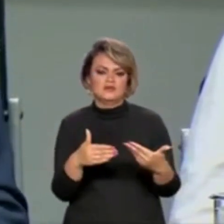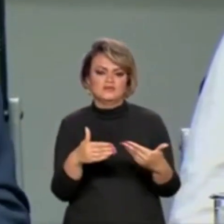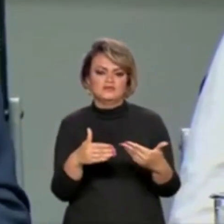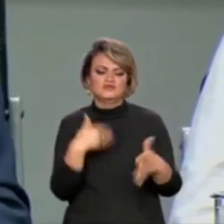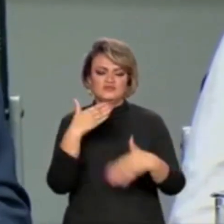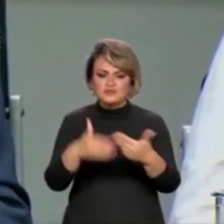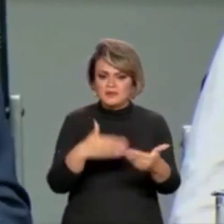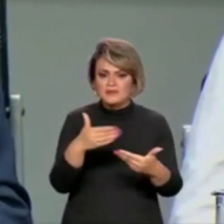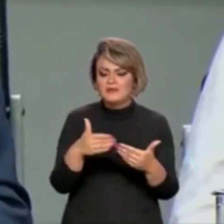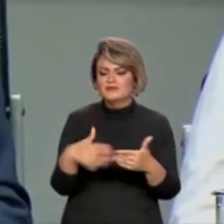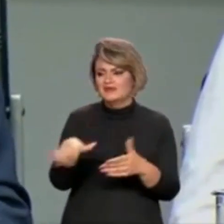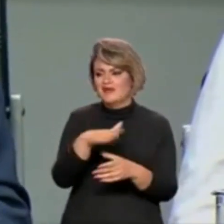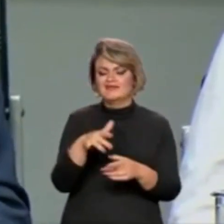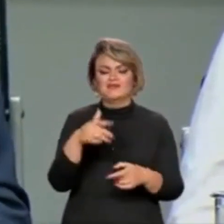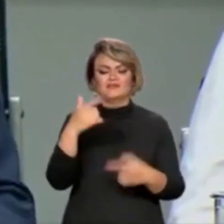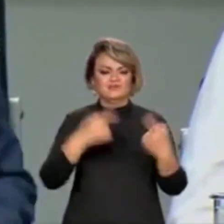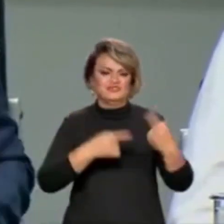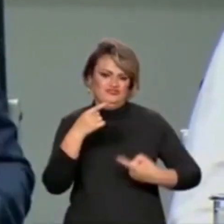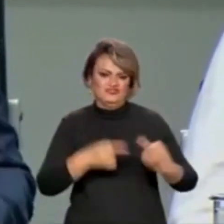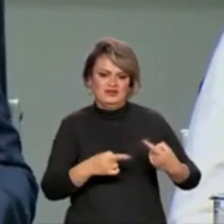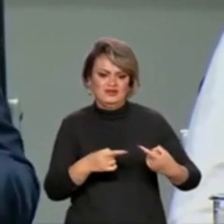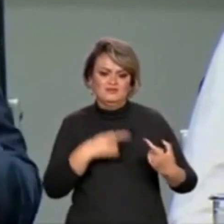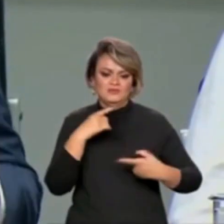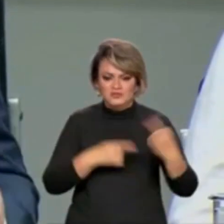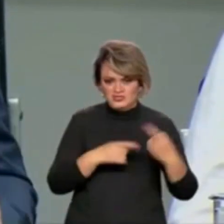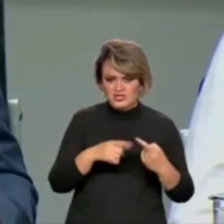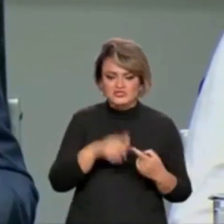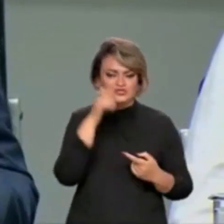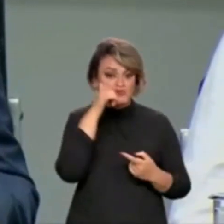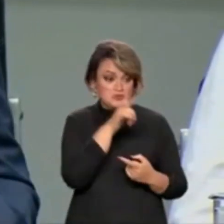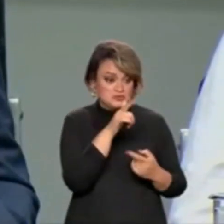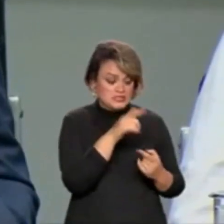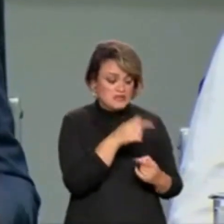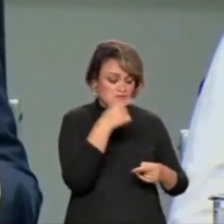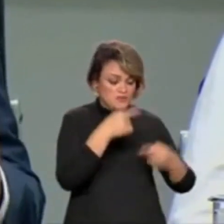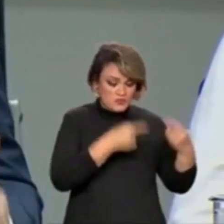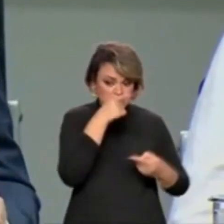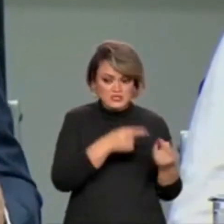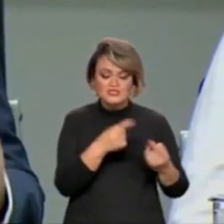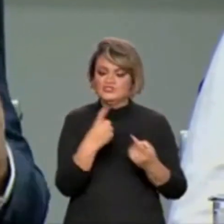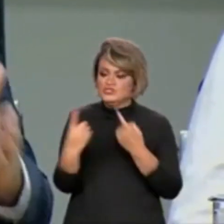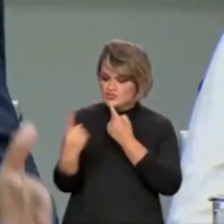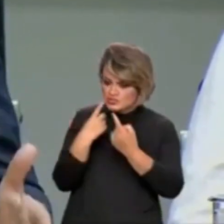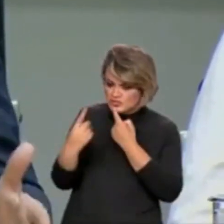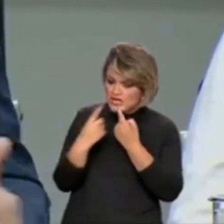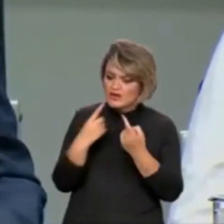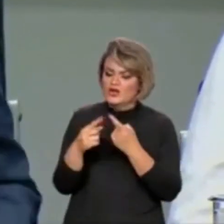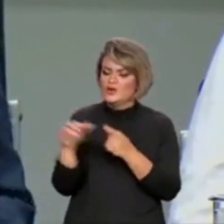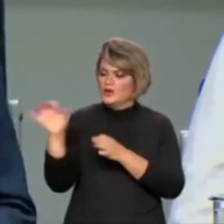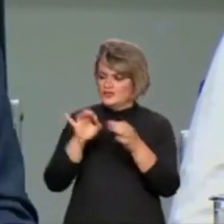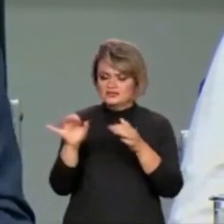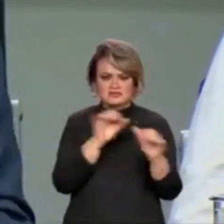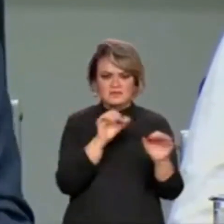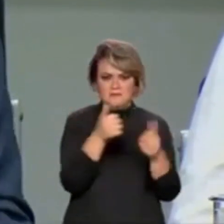crise de natureza política. E se nós acertarmos o passo na política, no diálogo, na